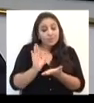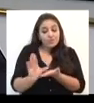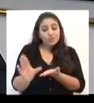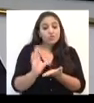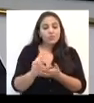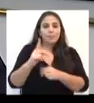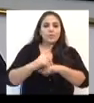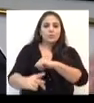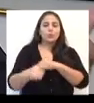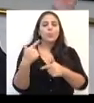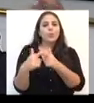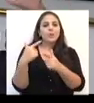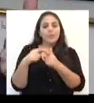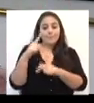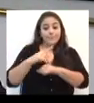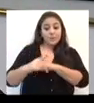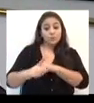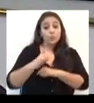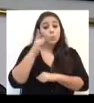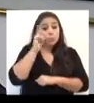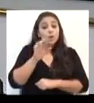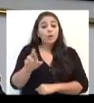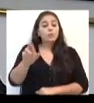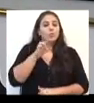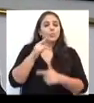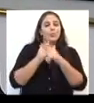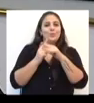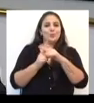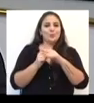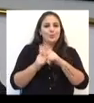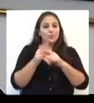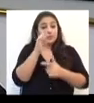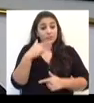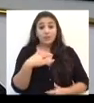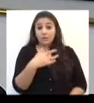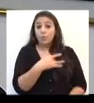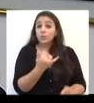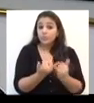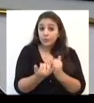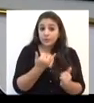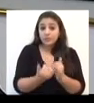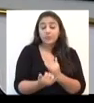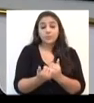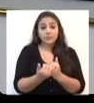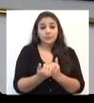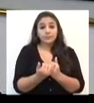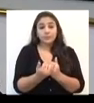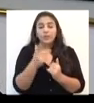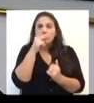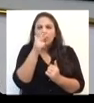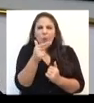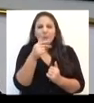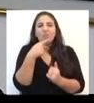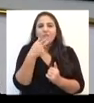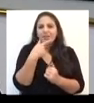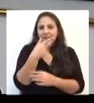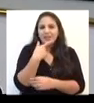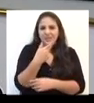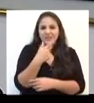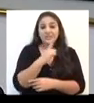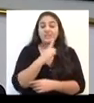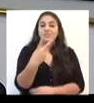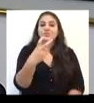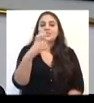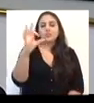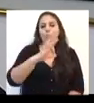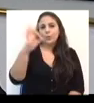Fundo porque Passo Fundo dá respostas positivas. Na saúde, por exemplo, que é o fato que eu estava falando do cluster, nós temos hoje